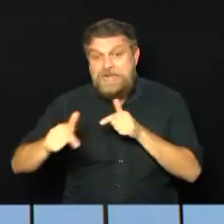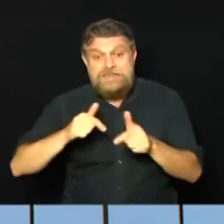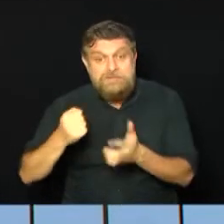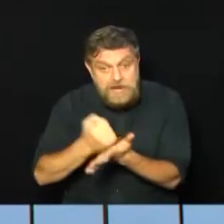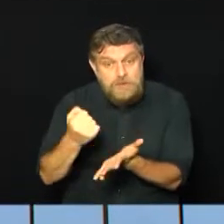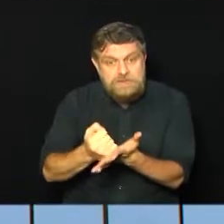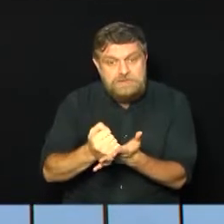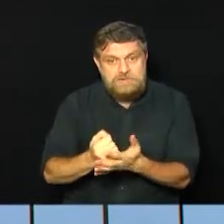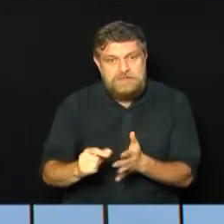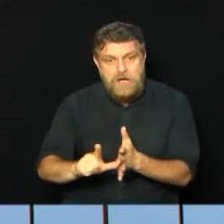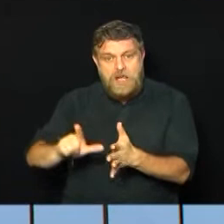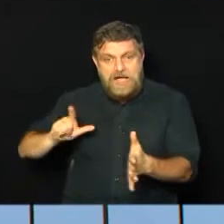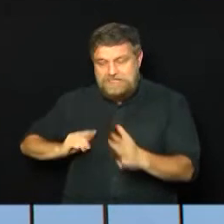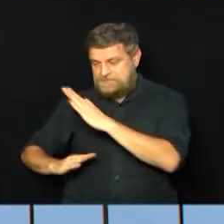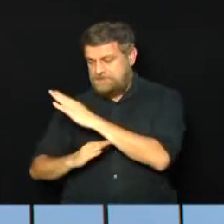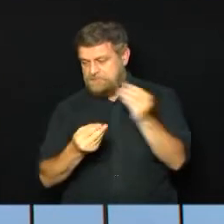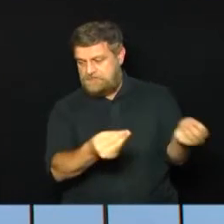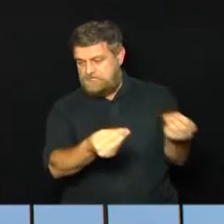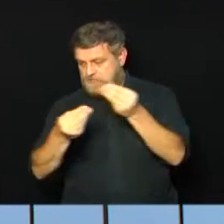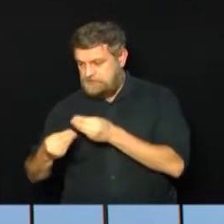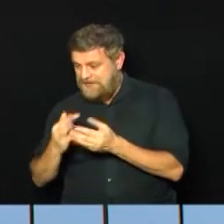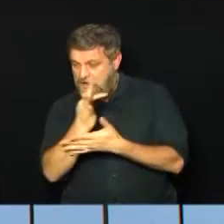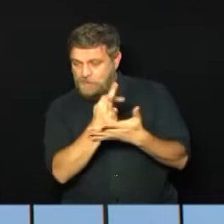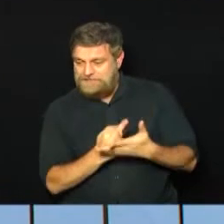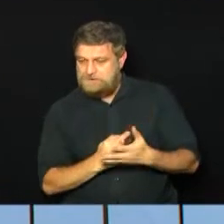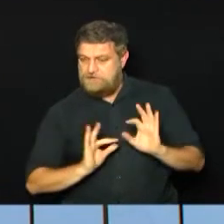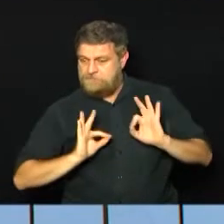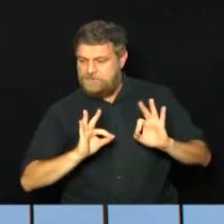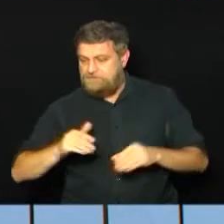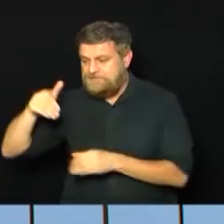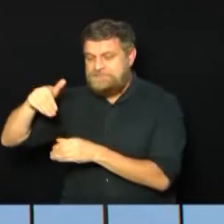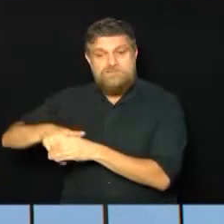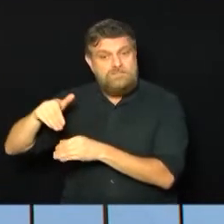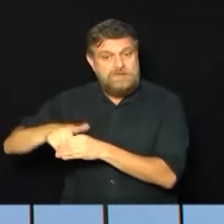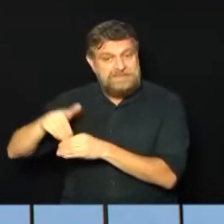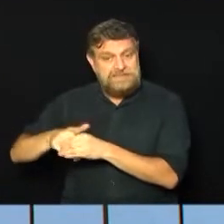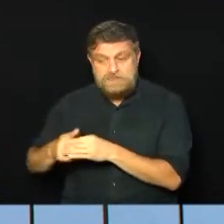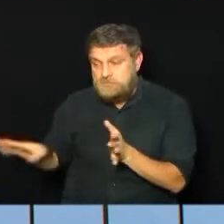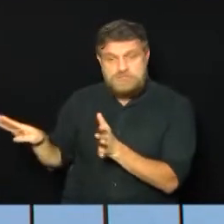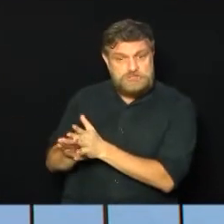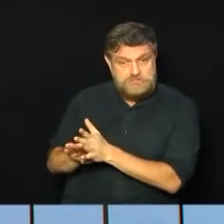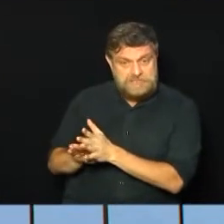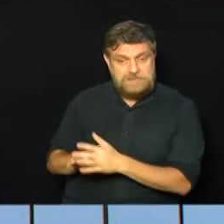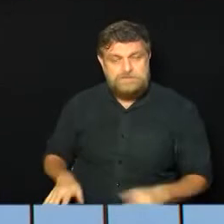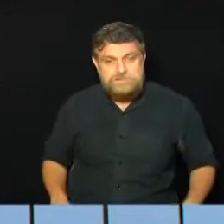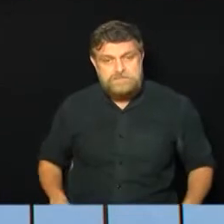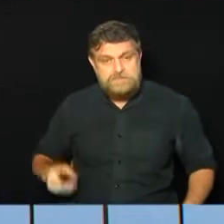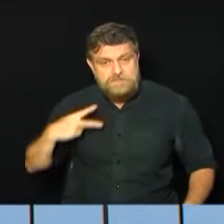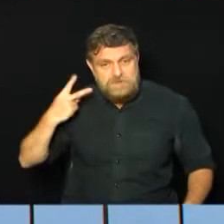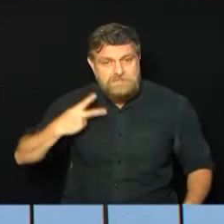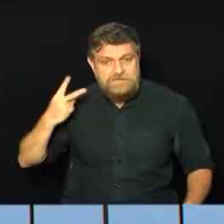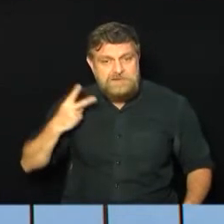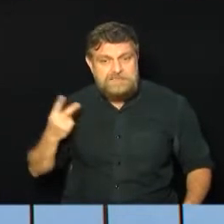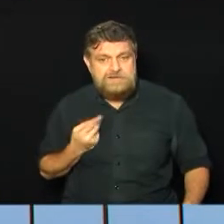casa, ele precisa estar bem trabalhado, porque aqui ele não vai ser trabalhado o projeto, aqui ele vai ser votado ruim da forma que ele chega. Porque os vereadores não